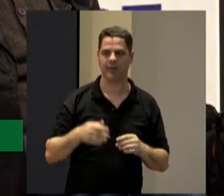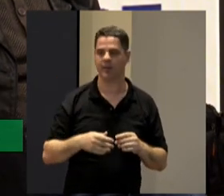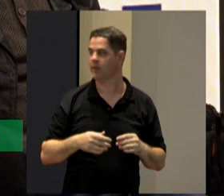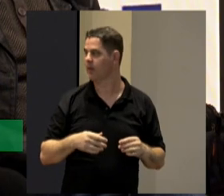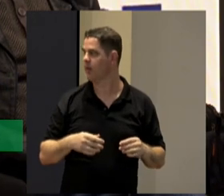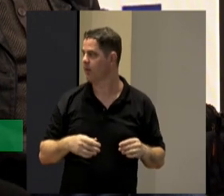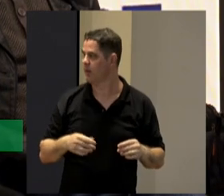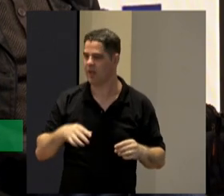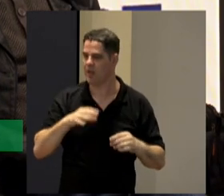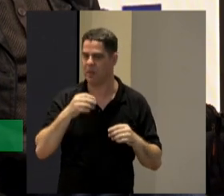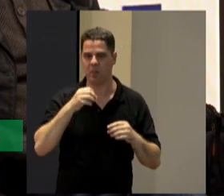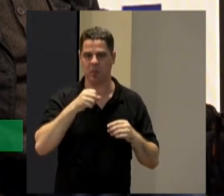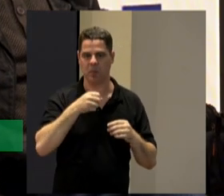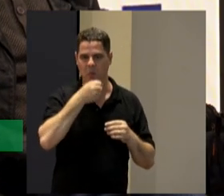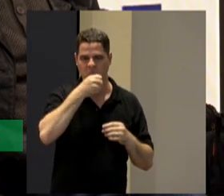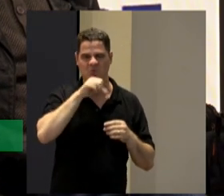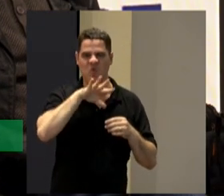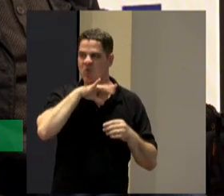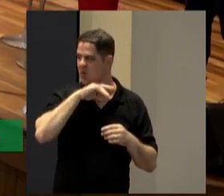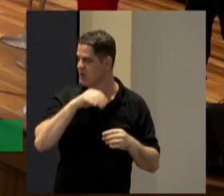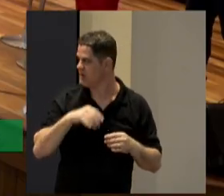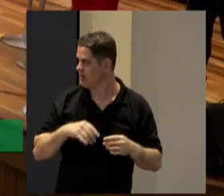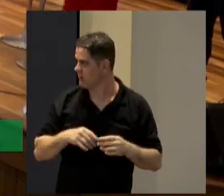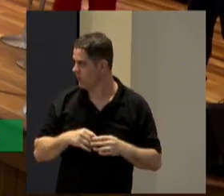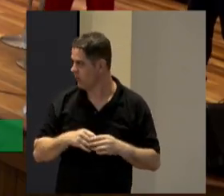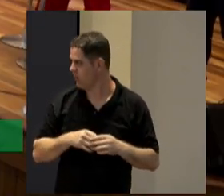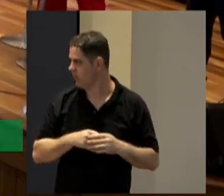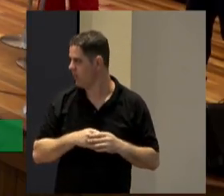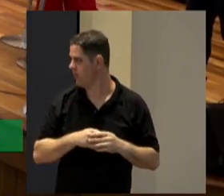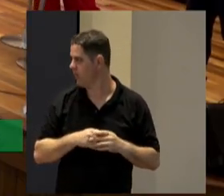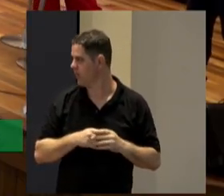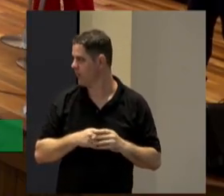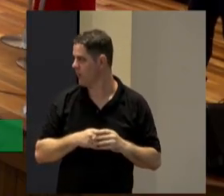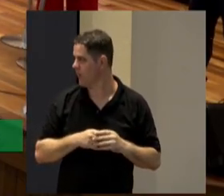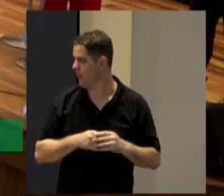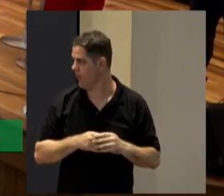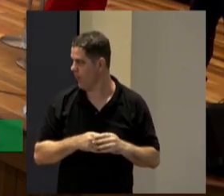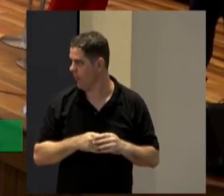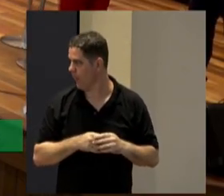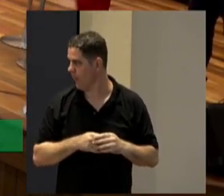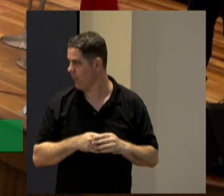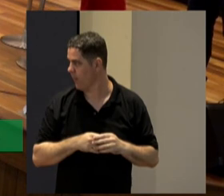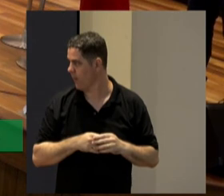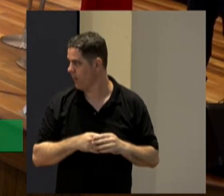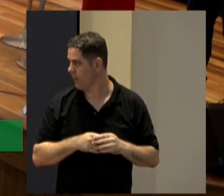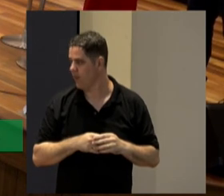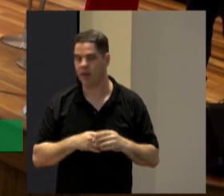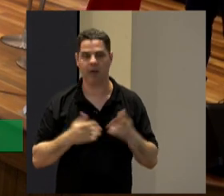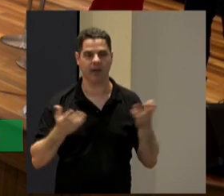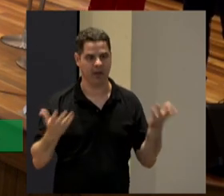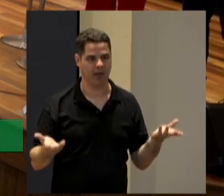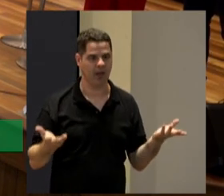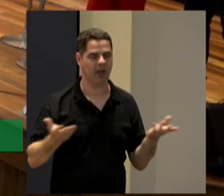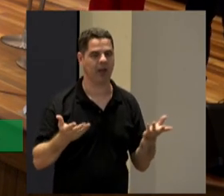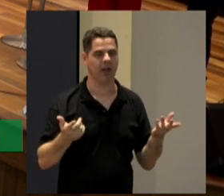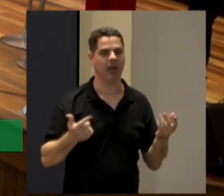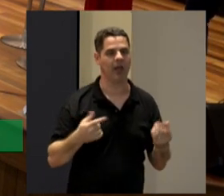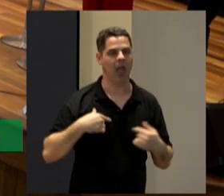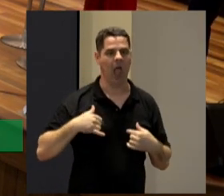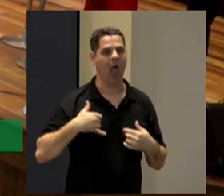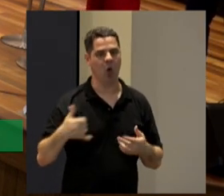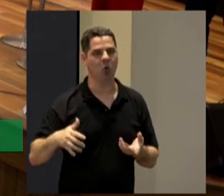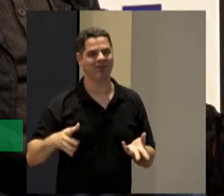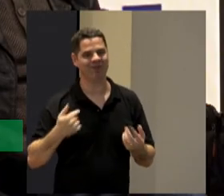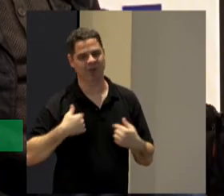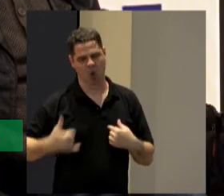Esse microfone está muito bom. trago comigo um orgulho